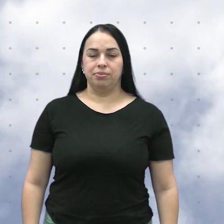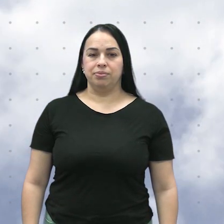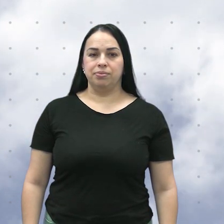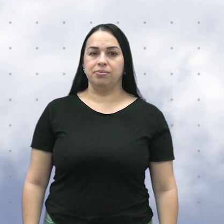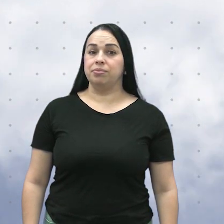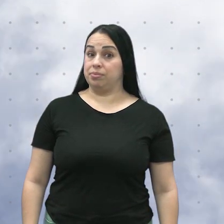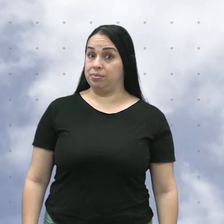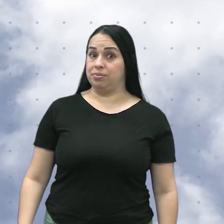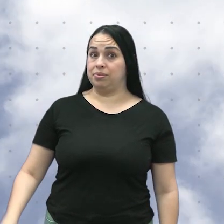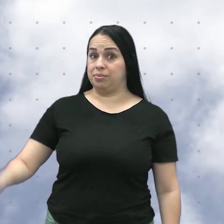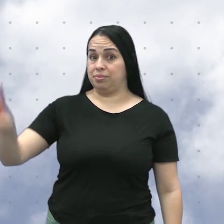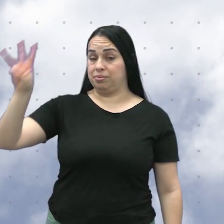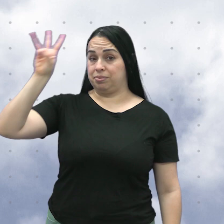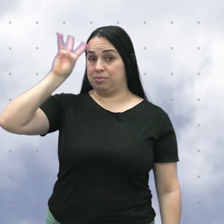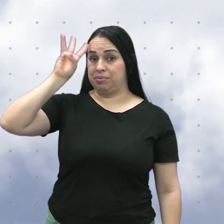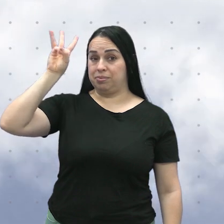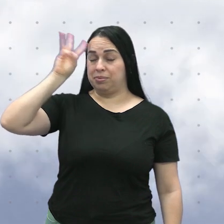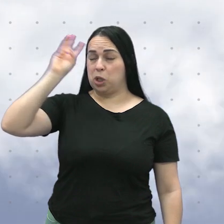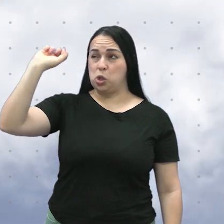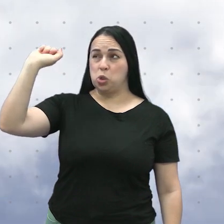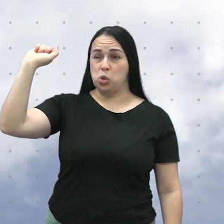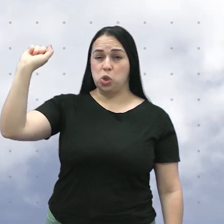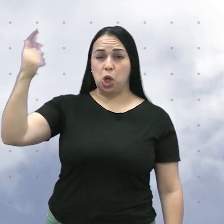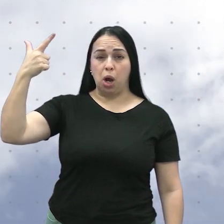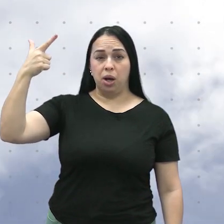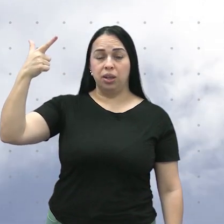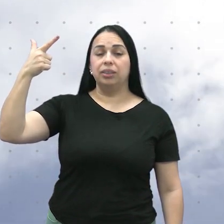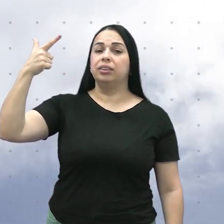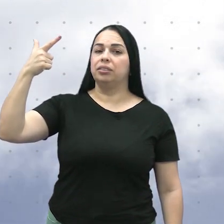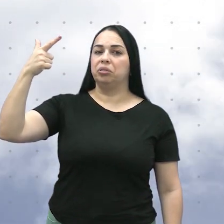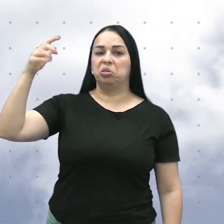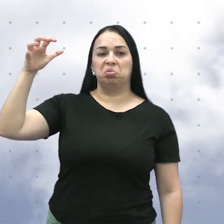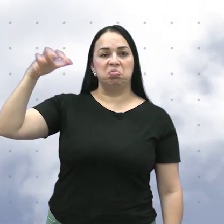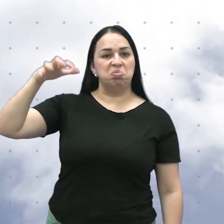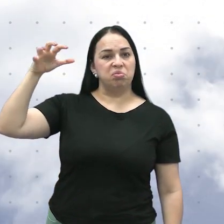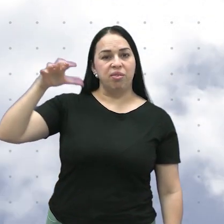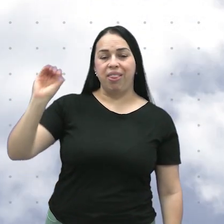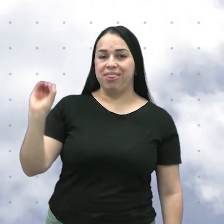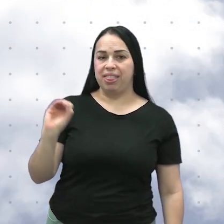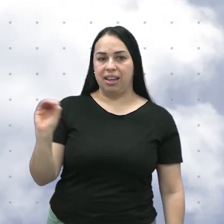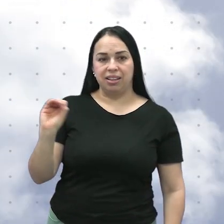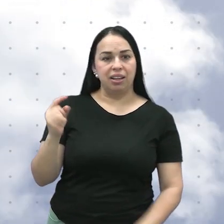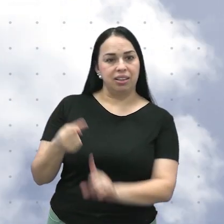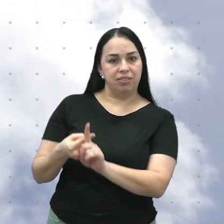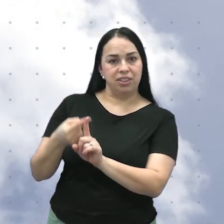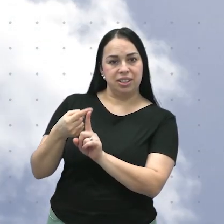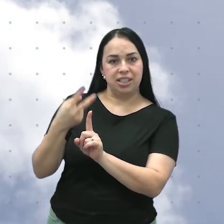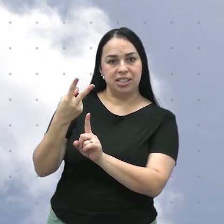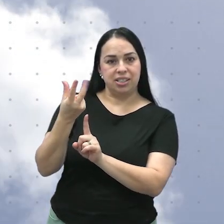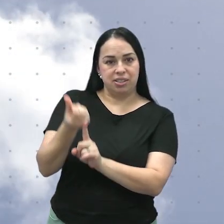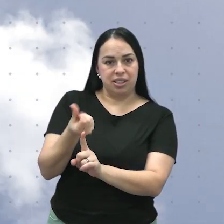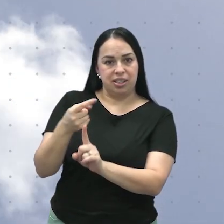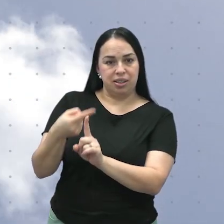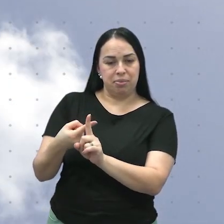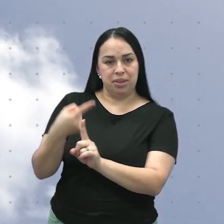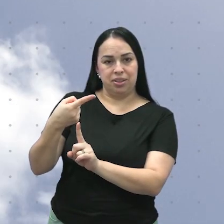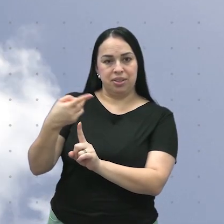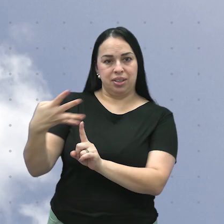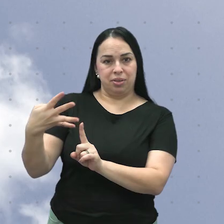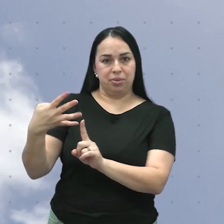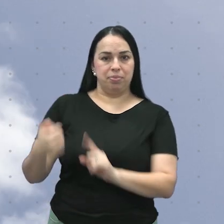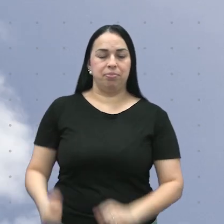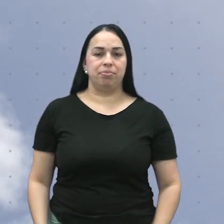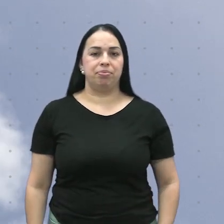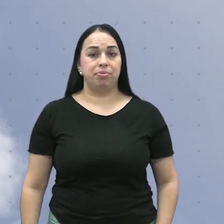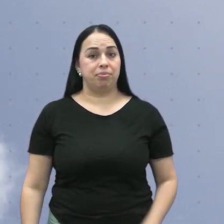A tarde desta terça-feira continua ensolarada e sem chances de chuva. A máxima de 26 graus e a mínima